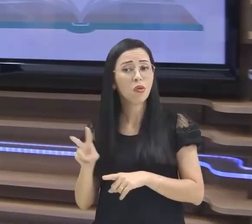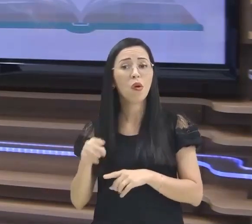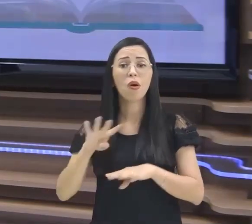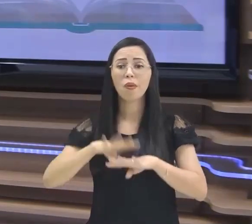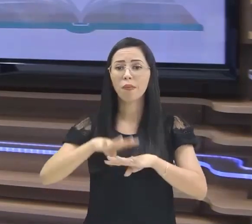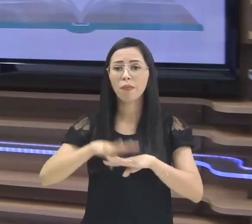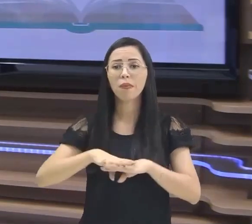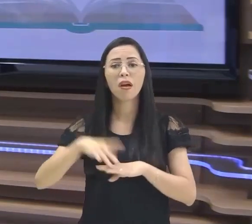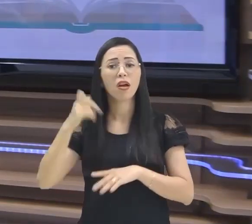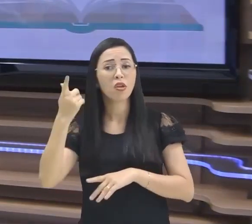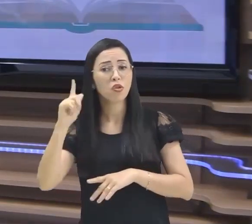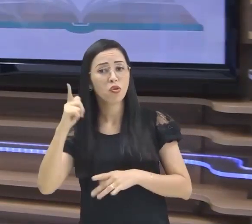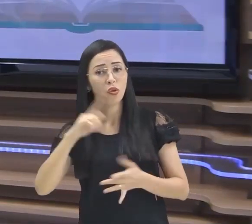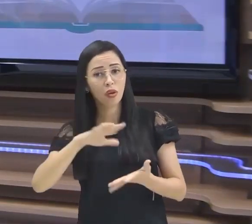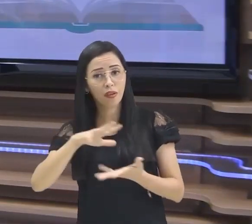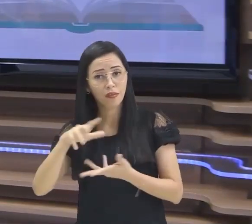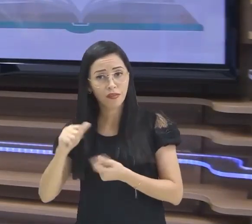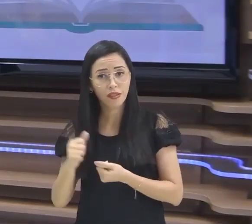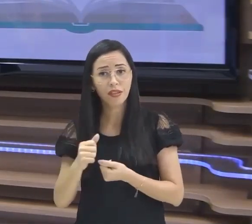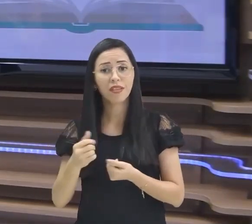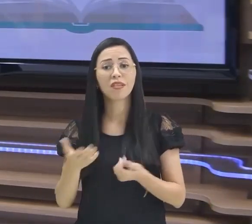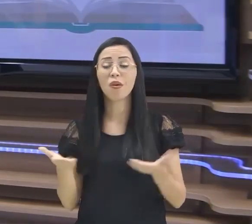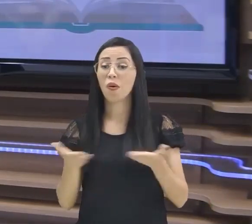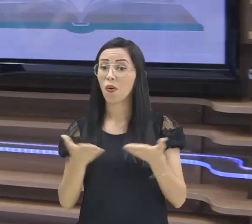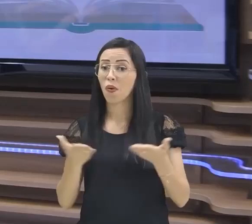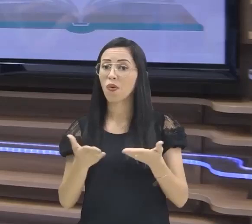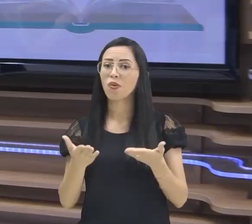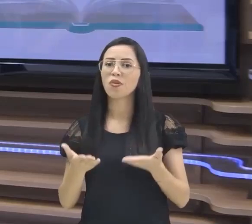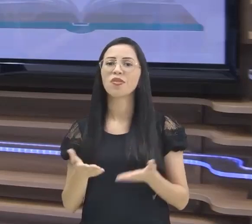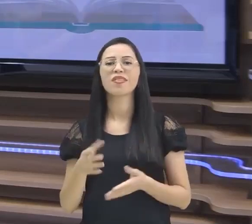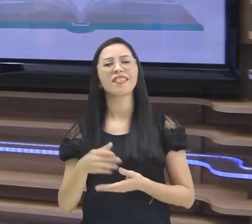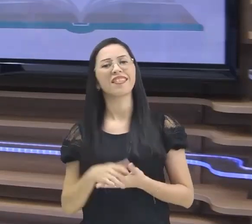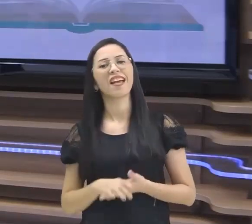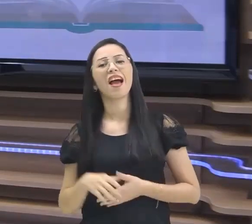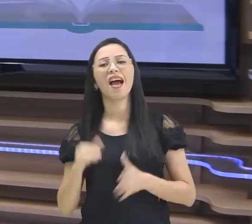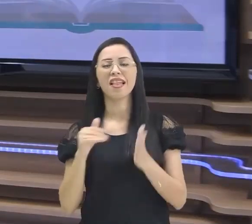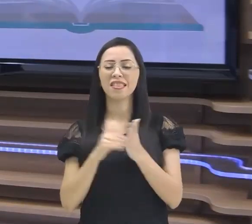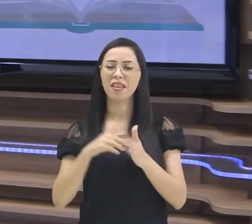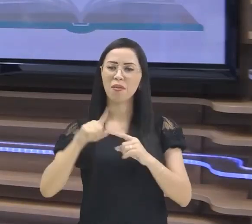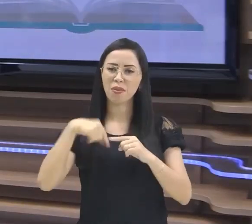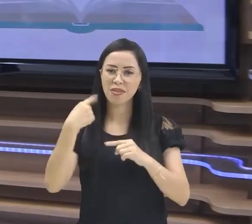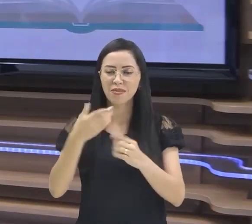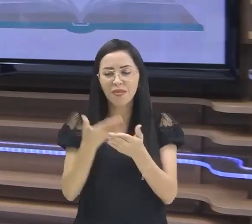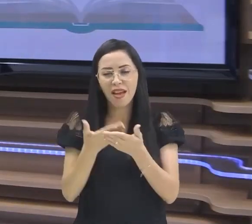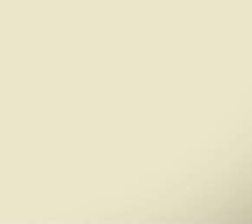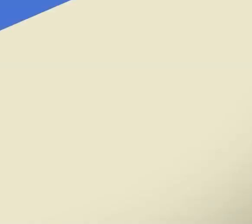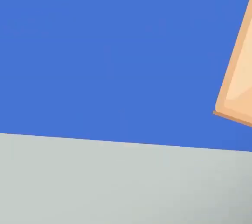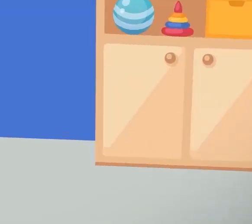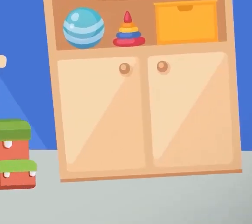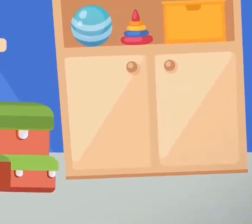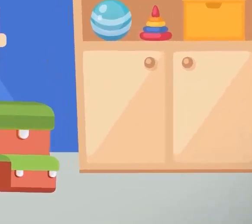Então, a gente aprende aqui, tá bom? Então, vamos lá. Até a próxima aula e um grande abraço.